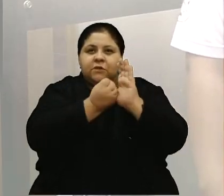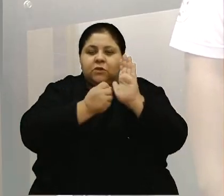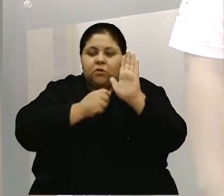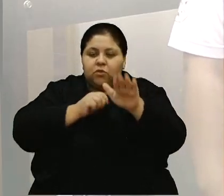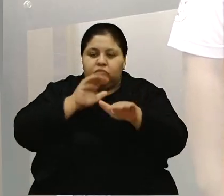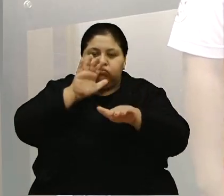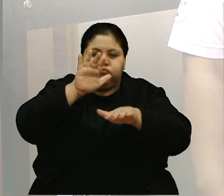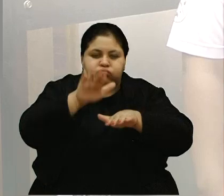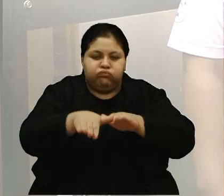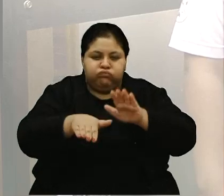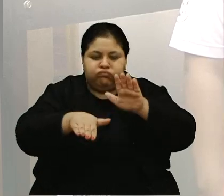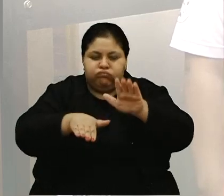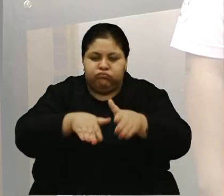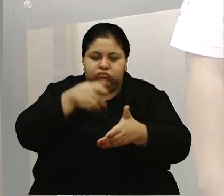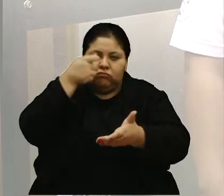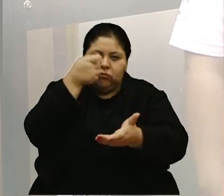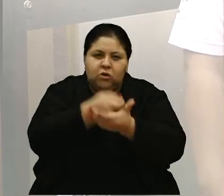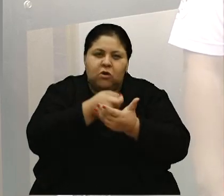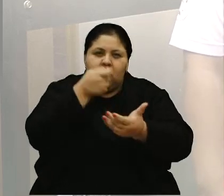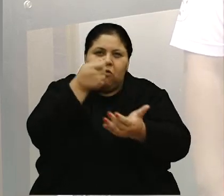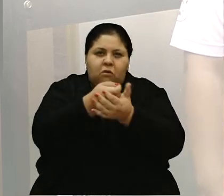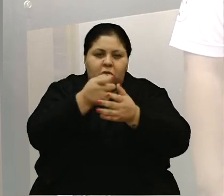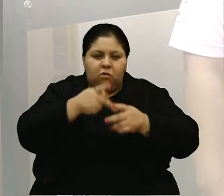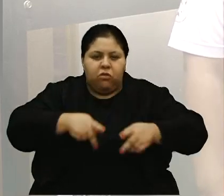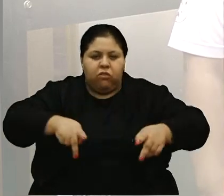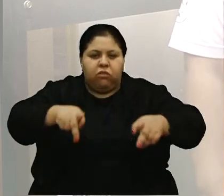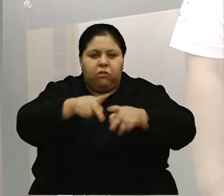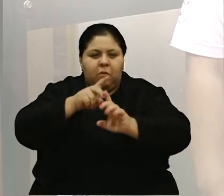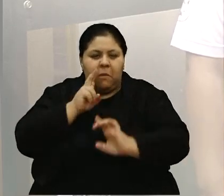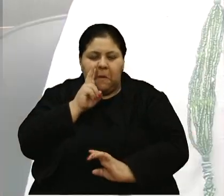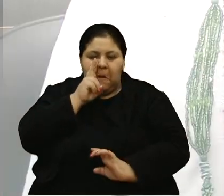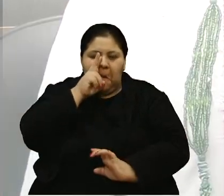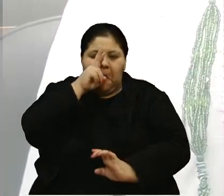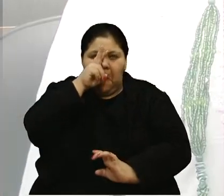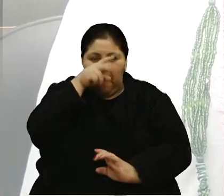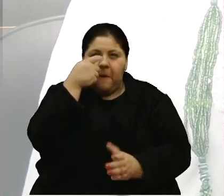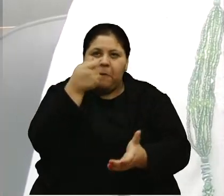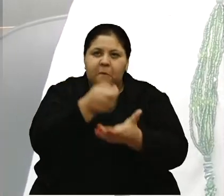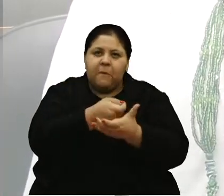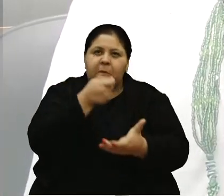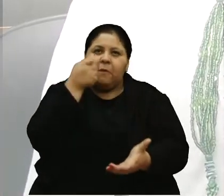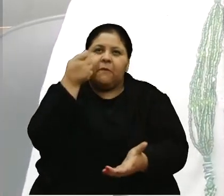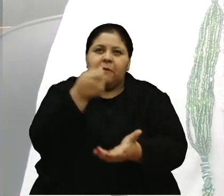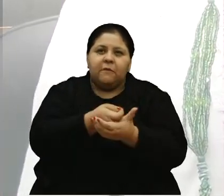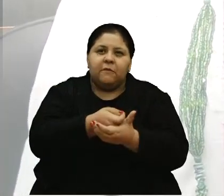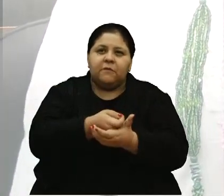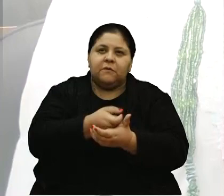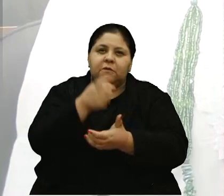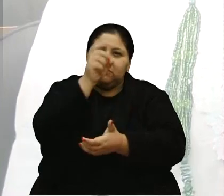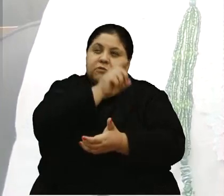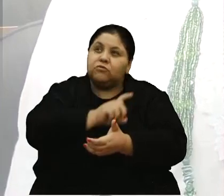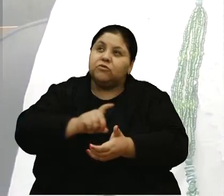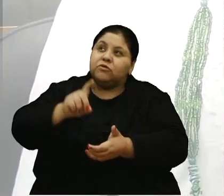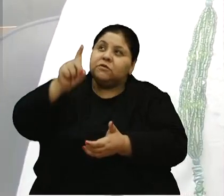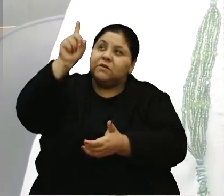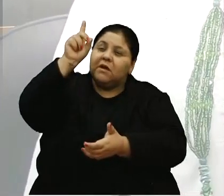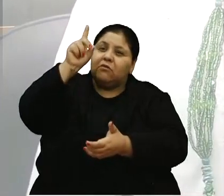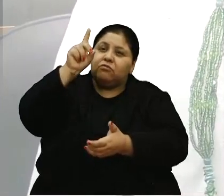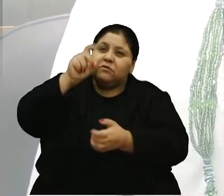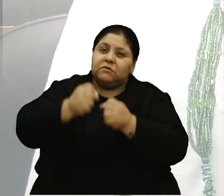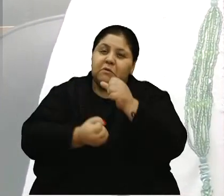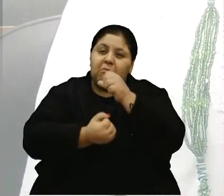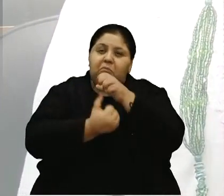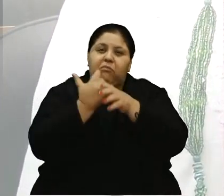e a luta, e teu povo incansável e obreiro, que os desígnios de